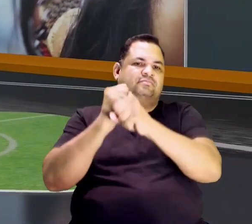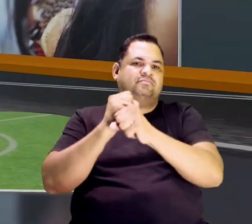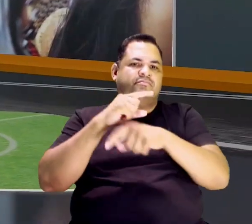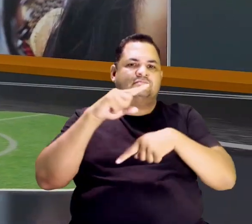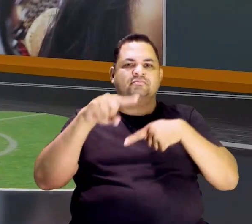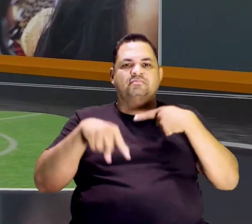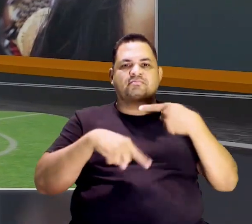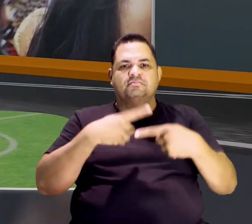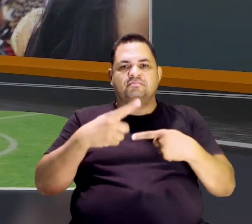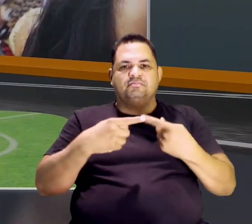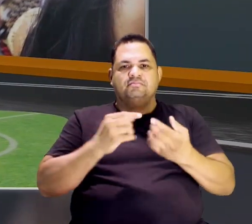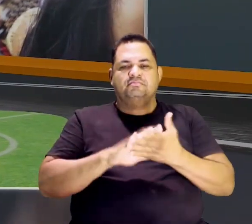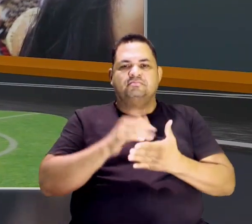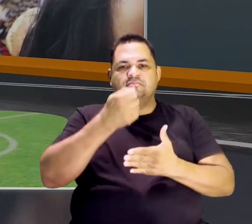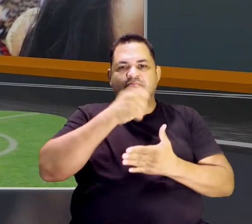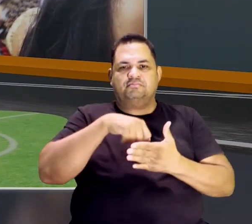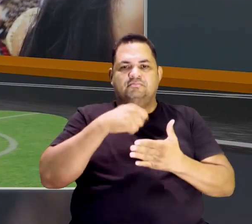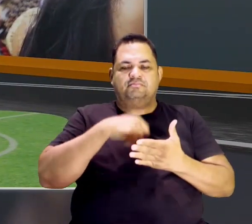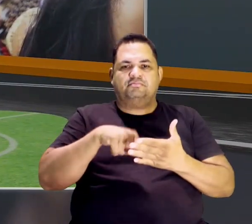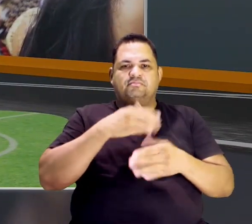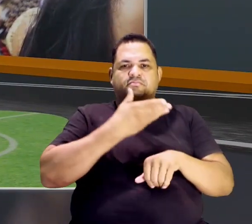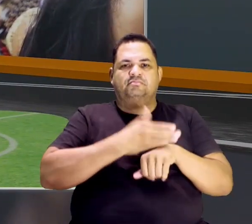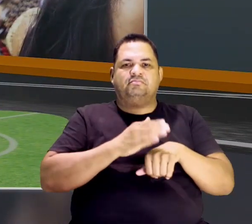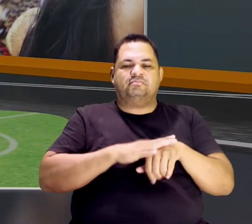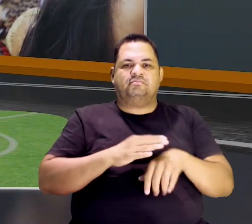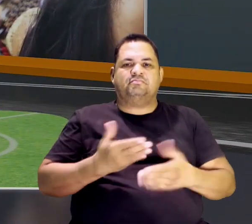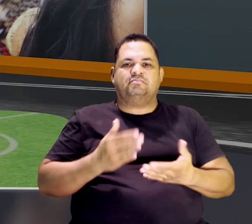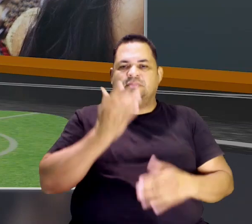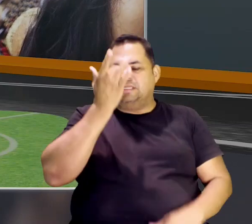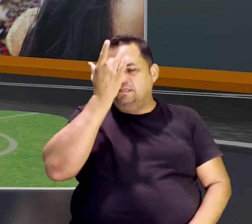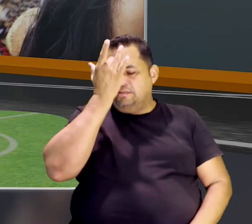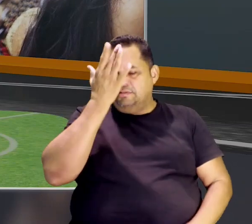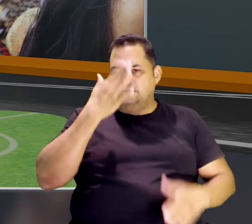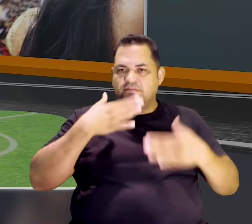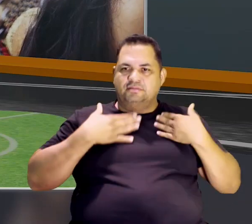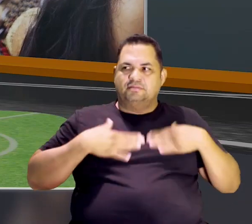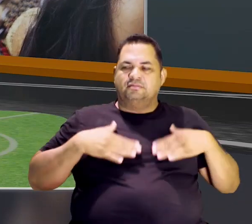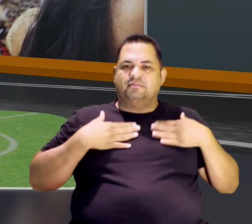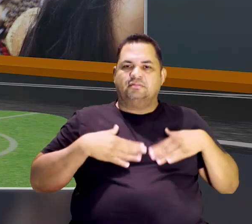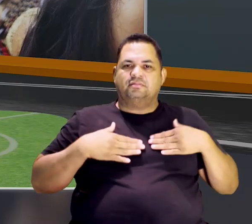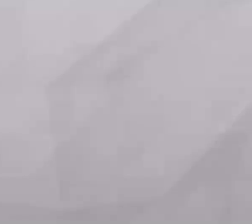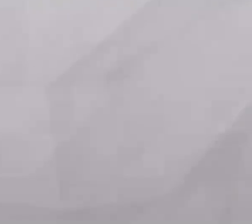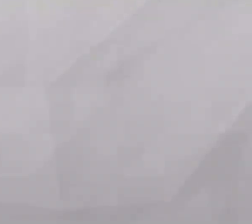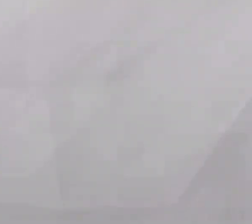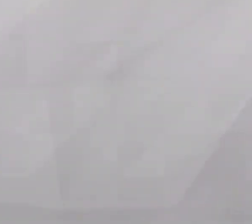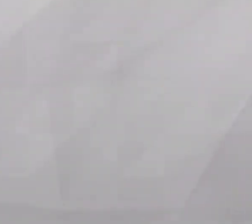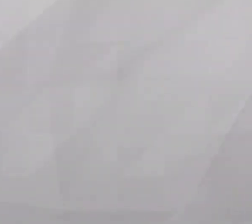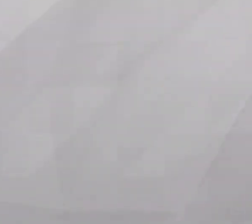sequência, a correção do exercício, que tá muito fácil, tá tranquilo, né, gente? Tchau!